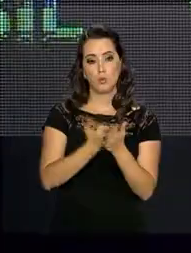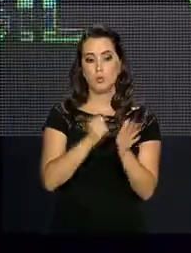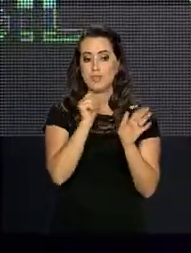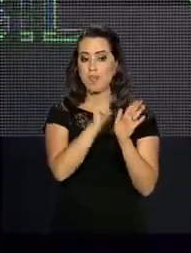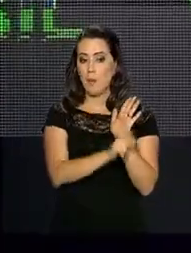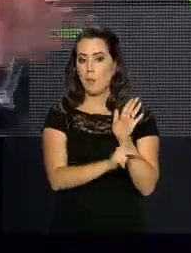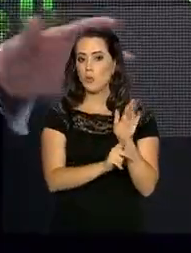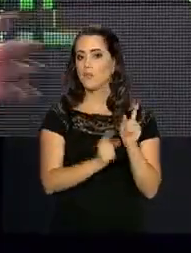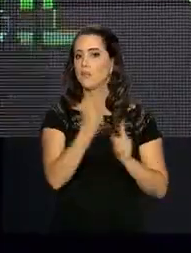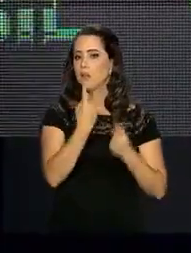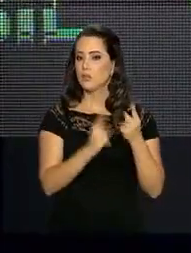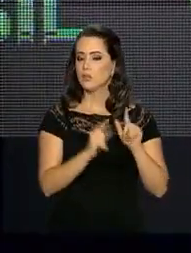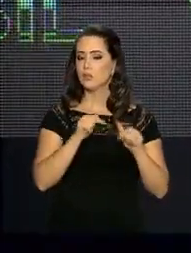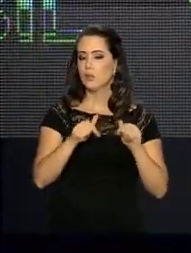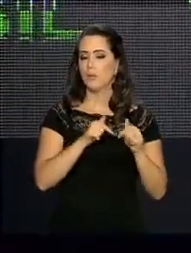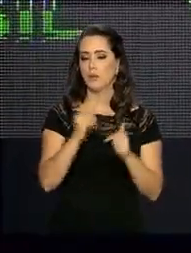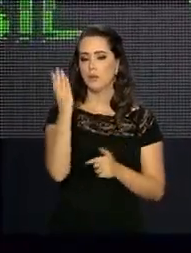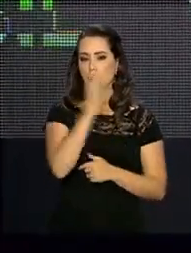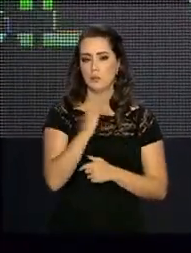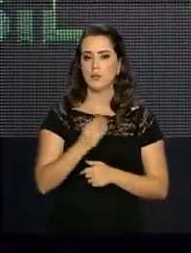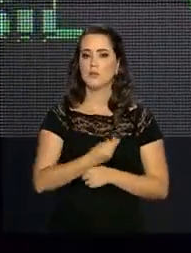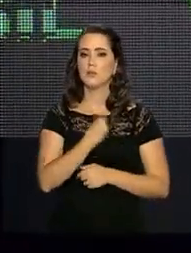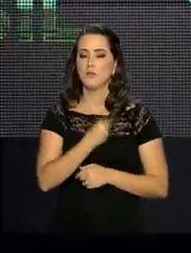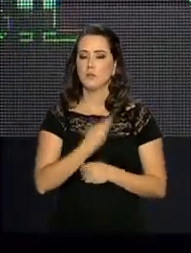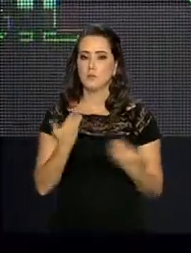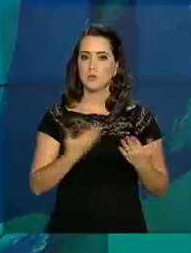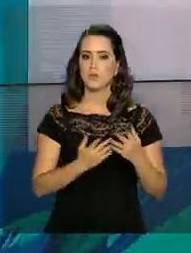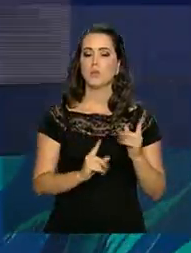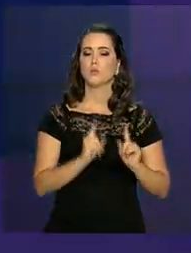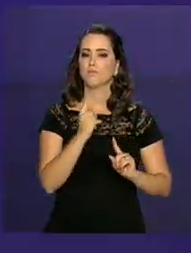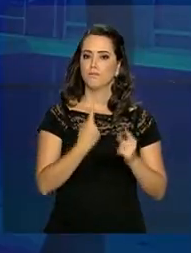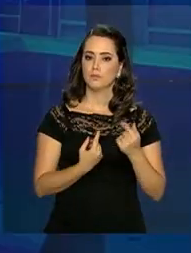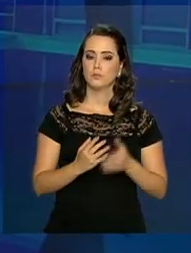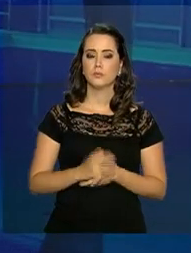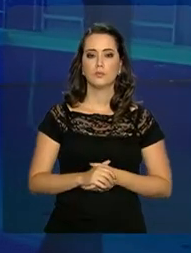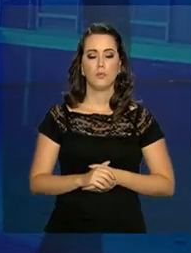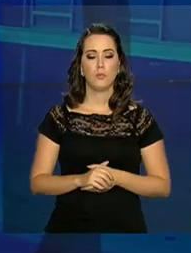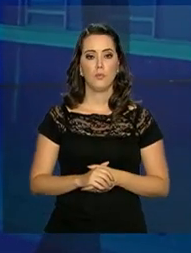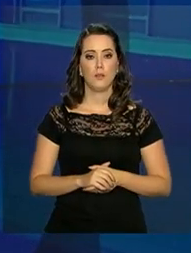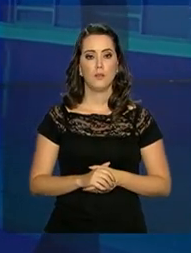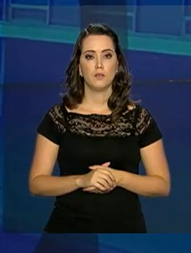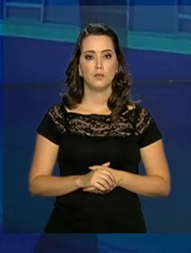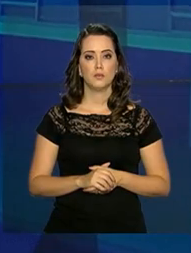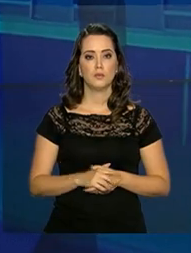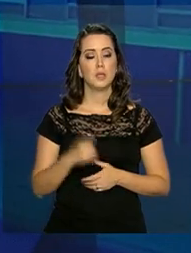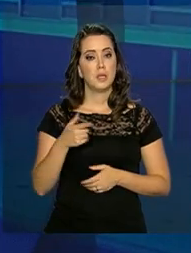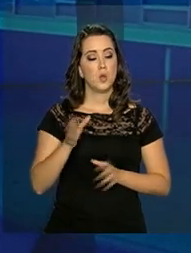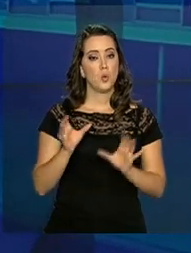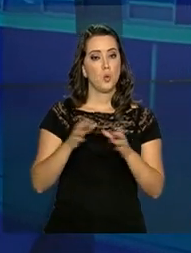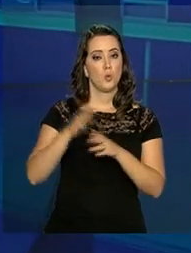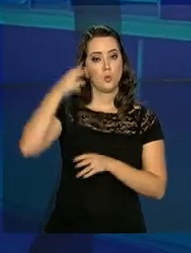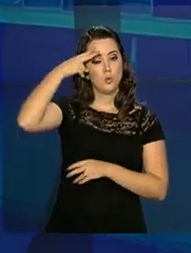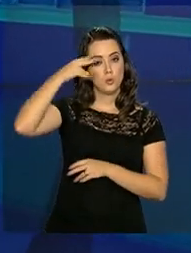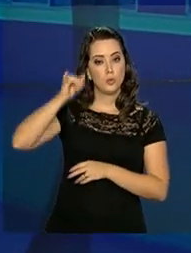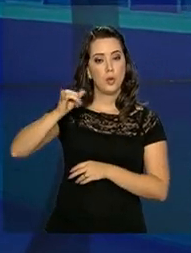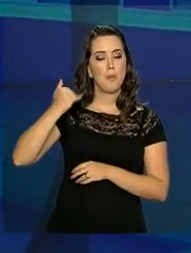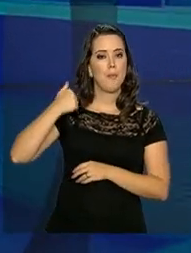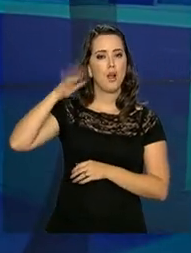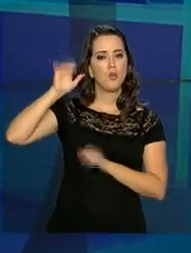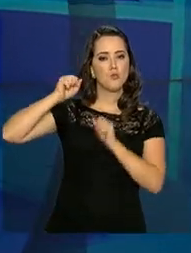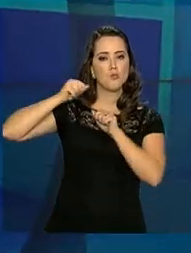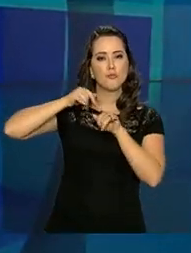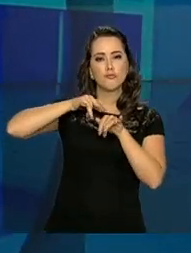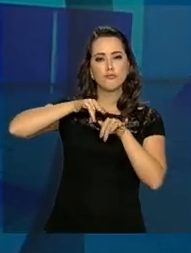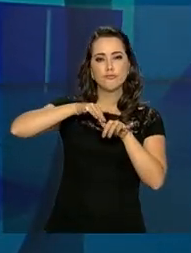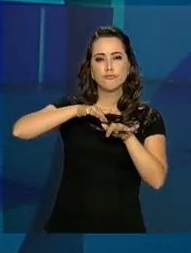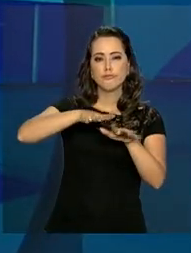chilenos que trabalharam no Brasil e vieram para o Chile. E os haitianos são os imigrantes com maior